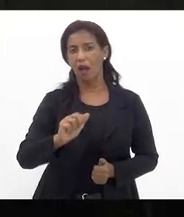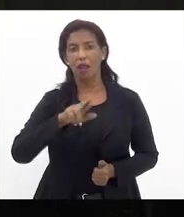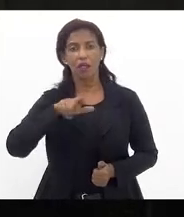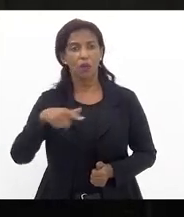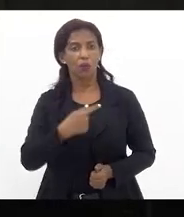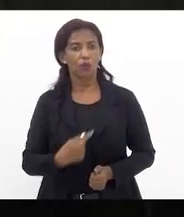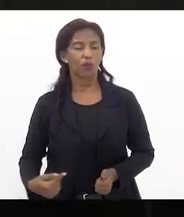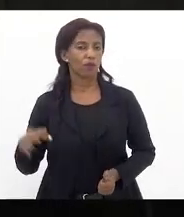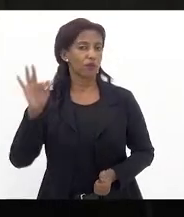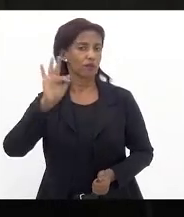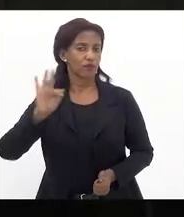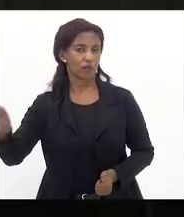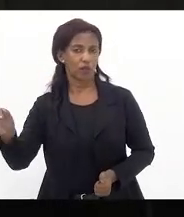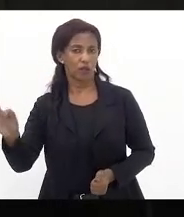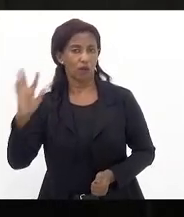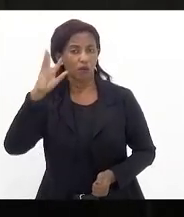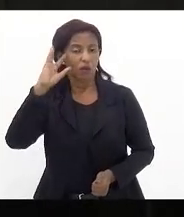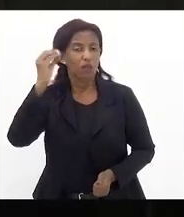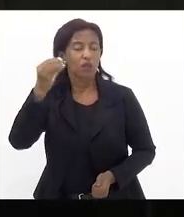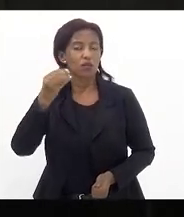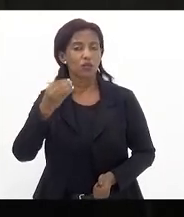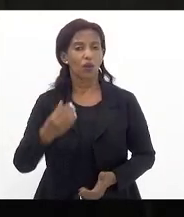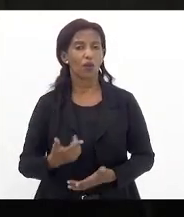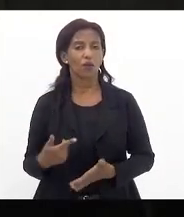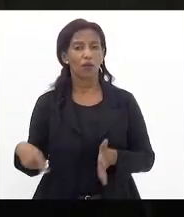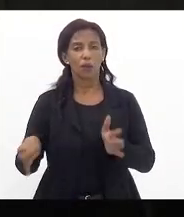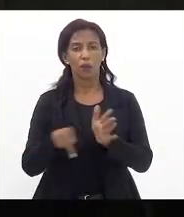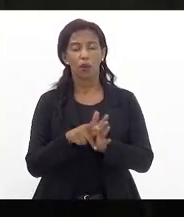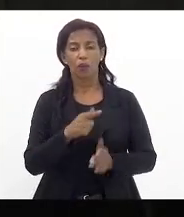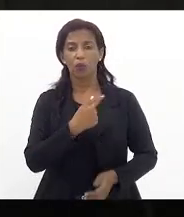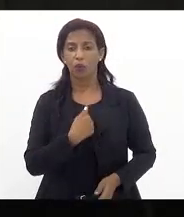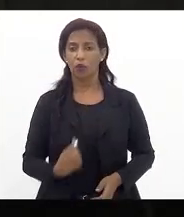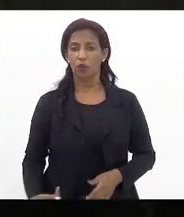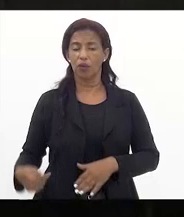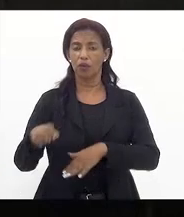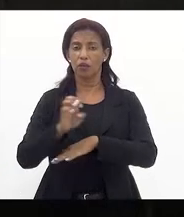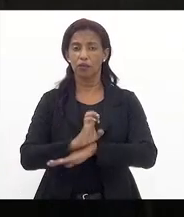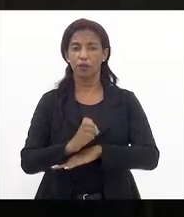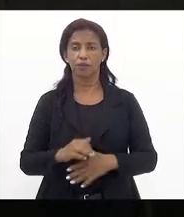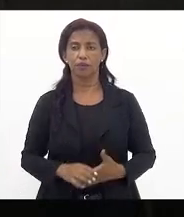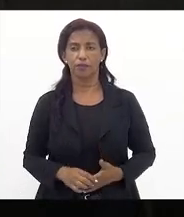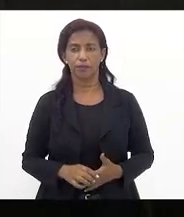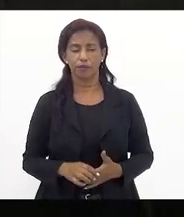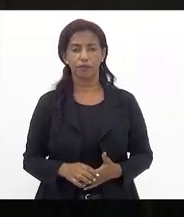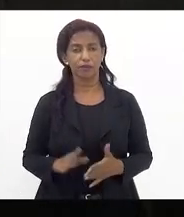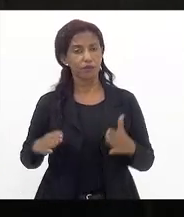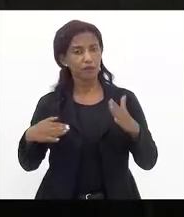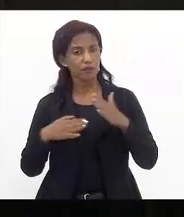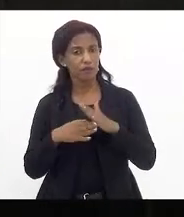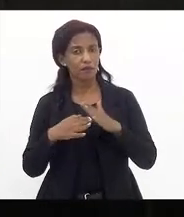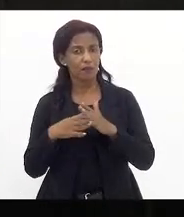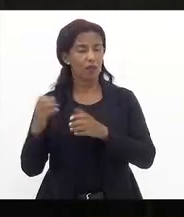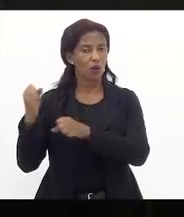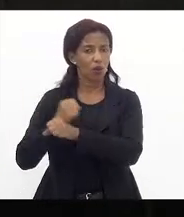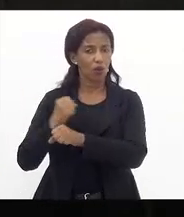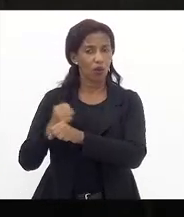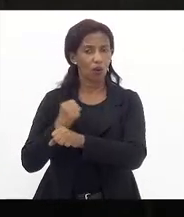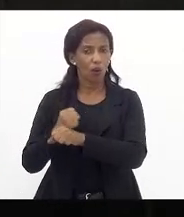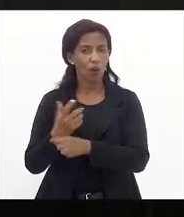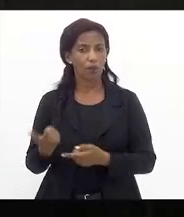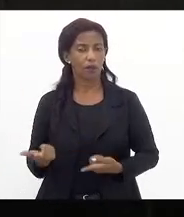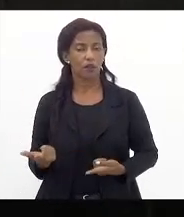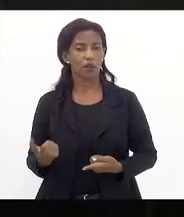governo federal, isso é uma decisão dos governos estaduais. E limitar obras por